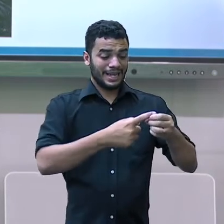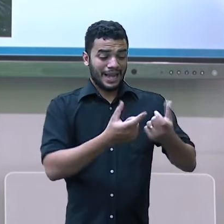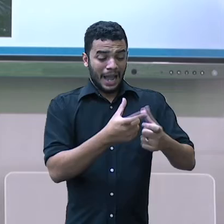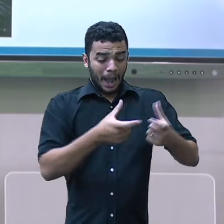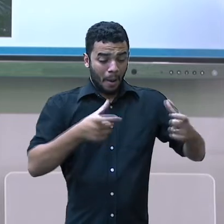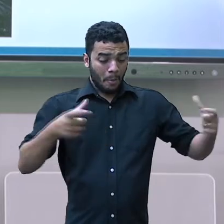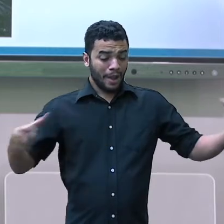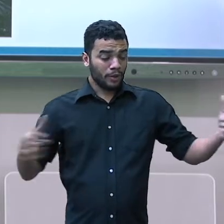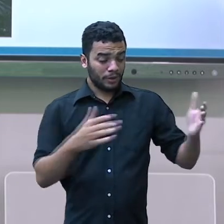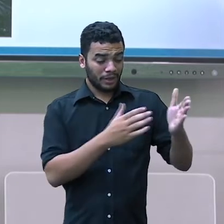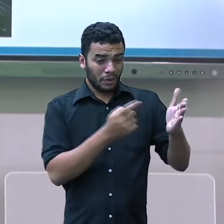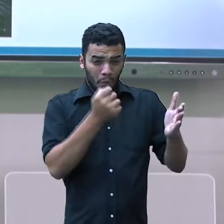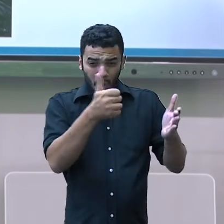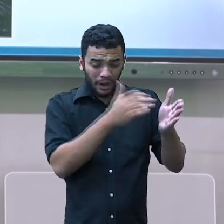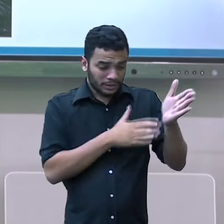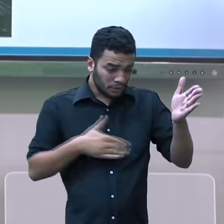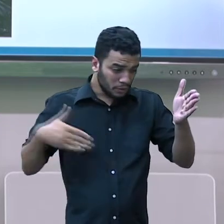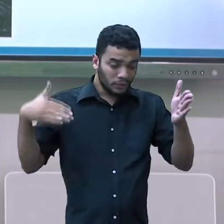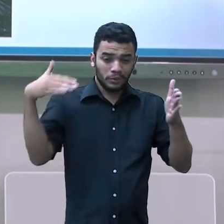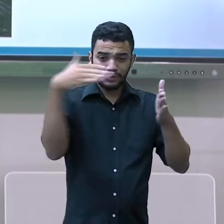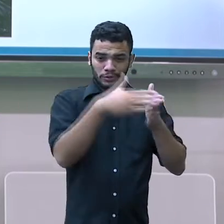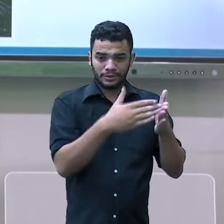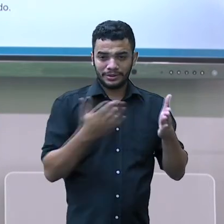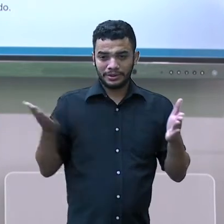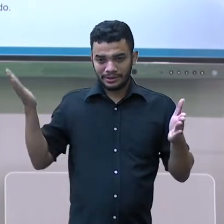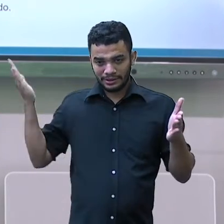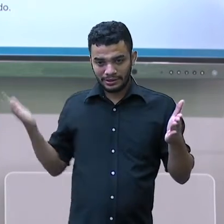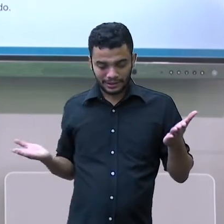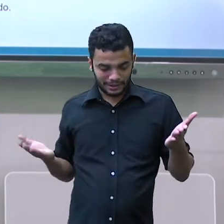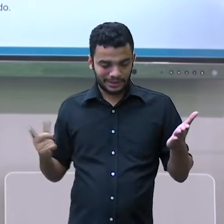indústria, como São Bernardo do Campo.